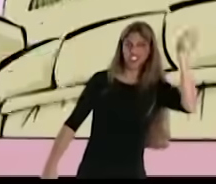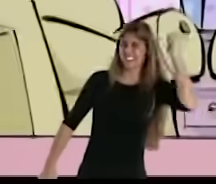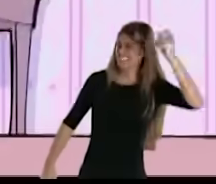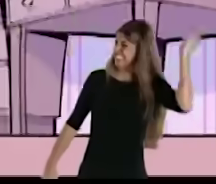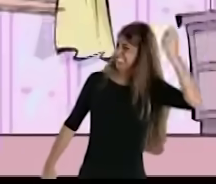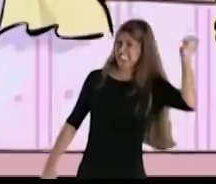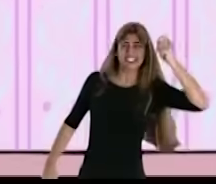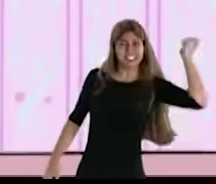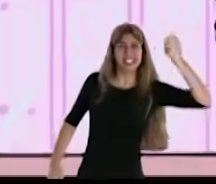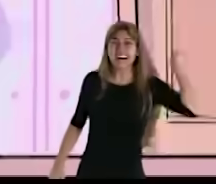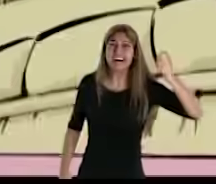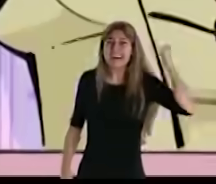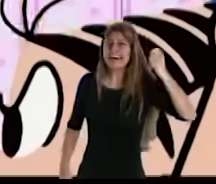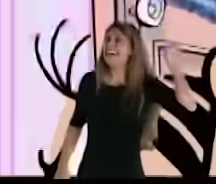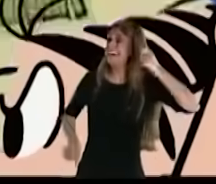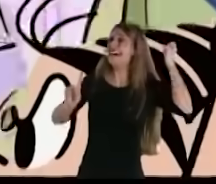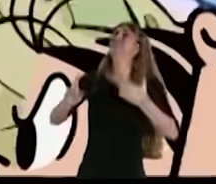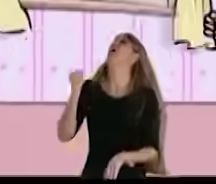Moleque!